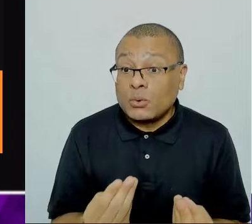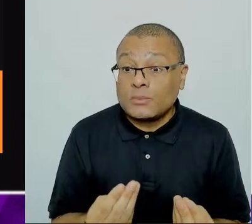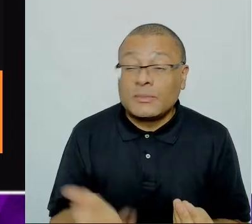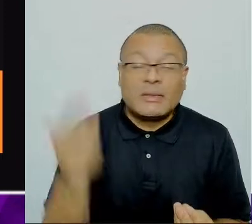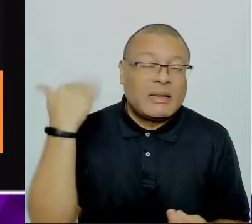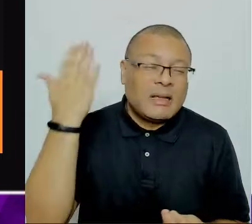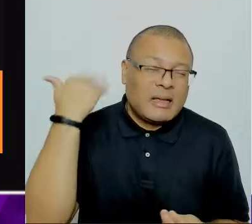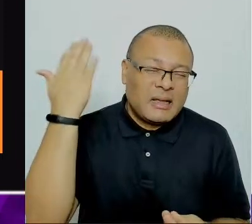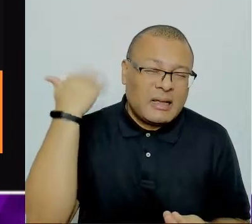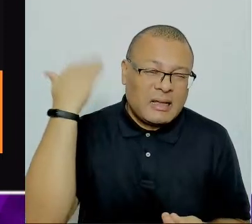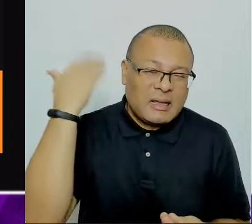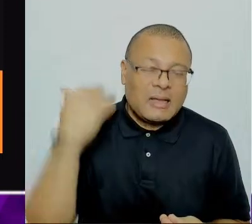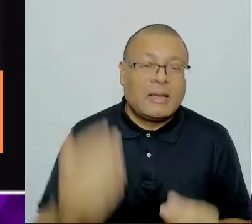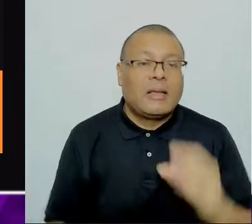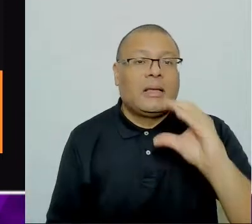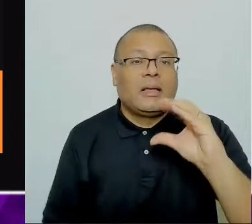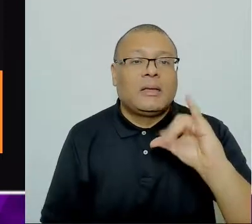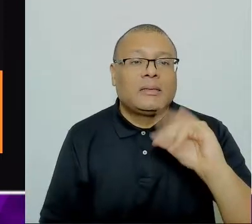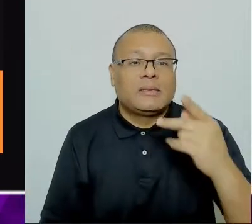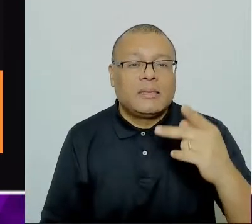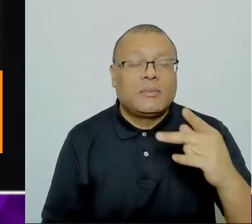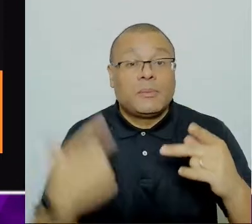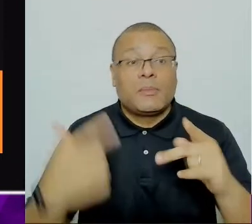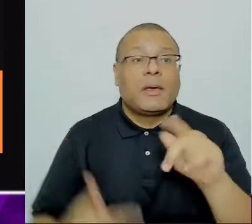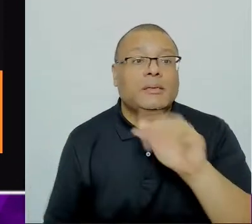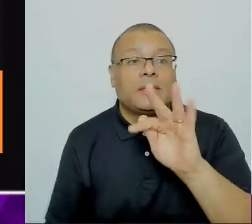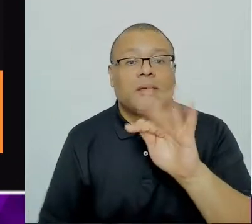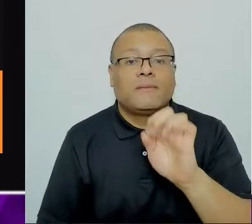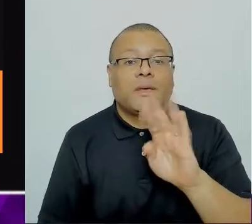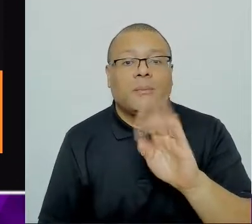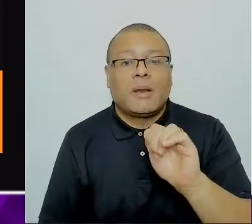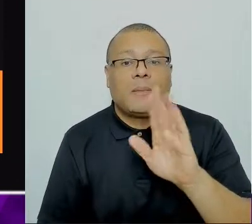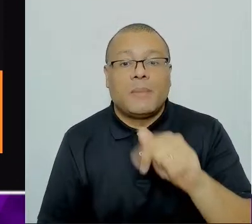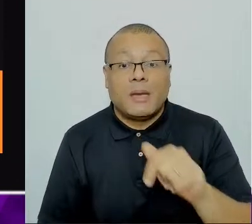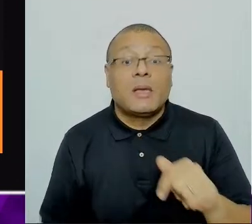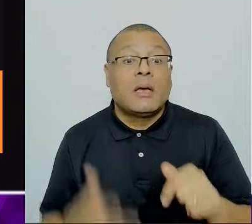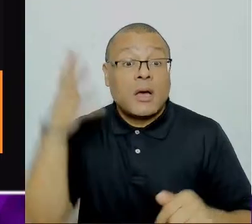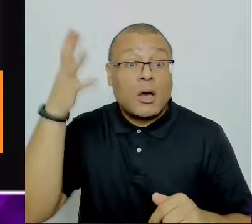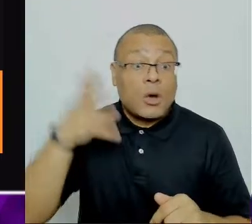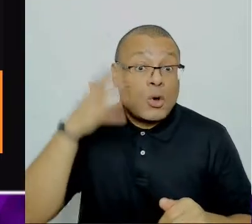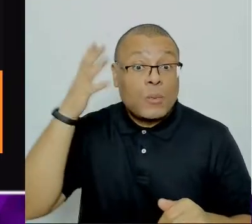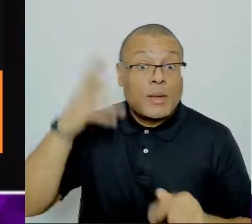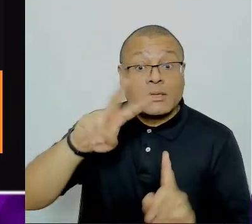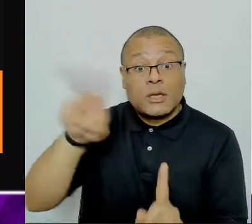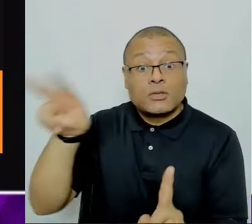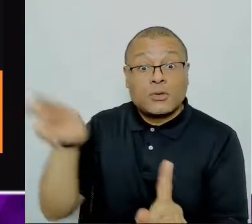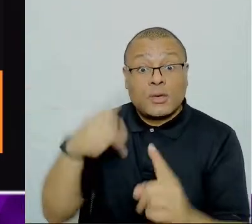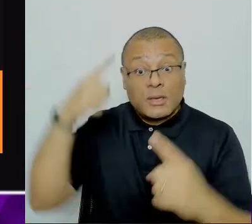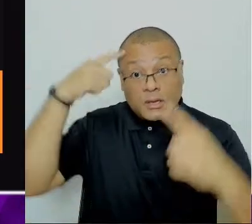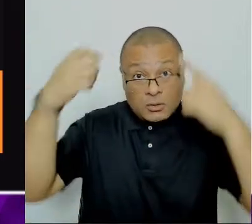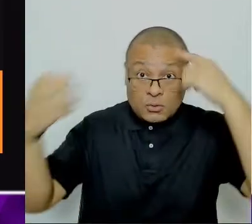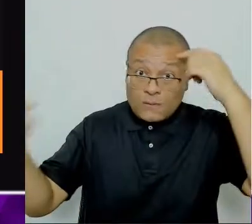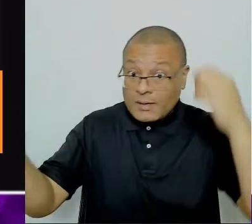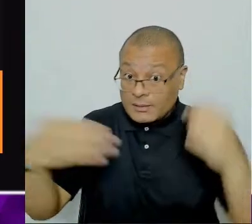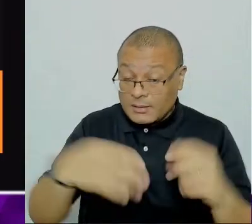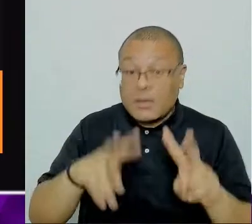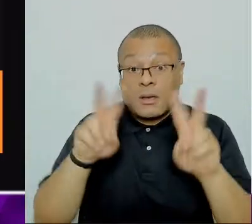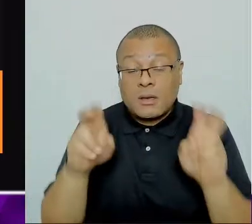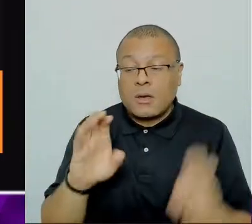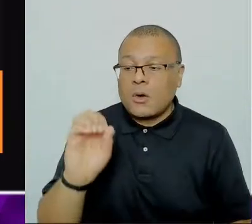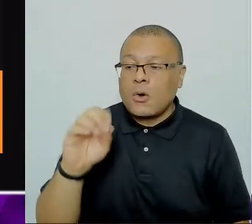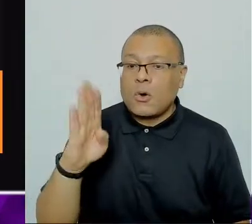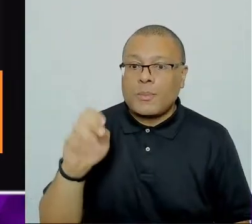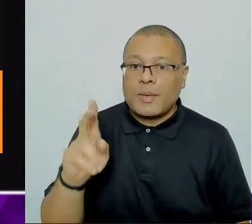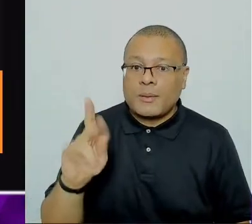da CIP da Febraban, eu estou trazendo essa palestra também com esse olhar de inovação, trazendo a questão do Open Banking e